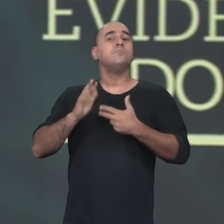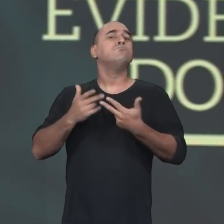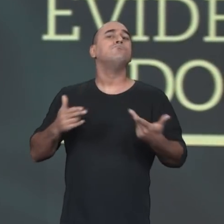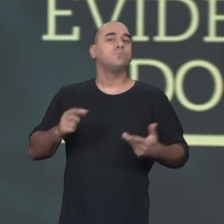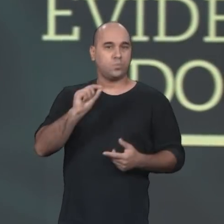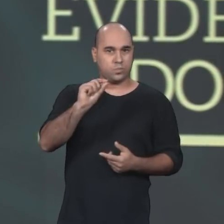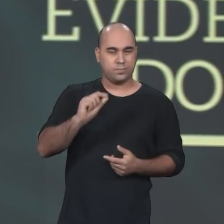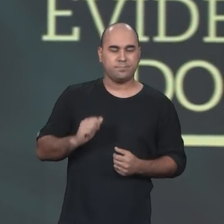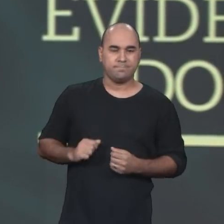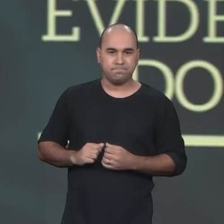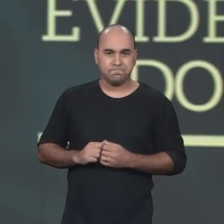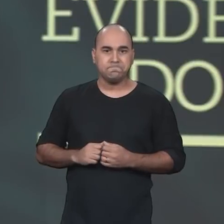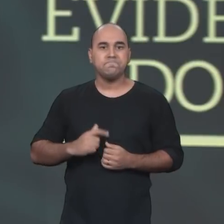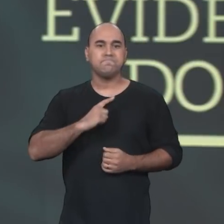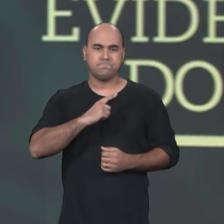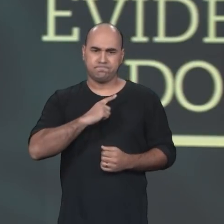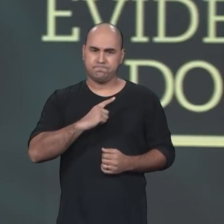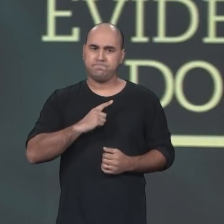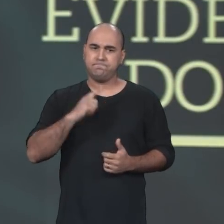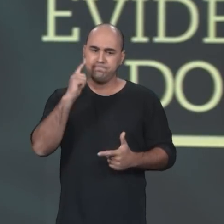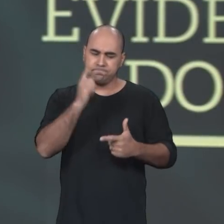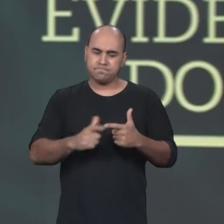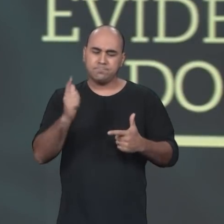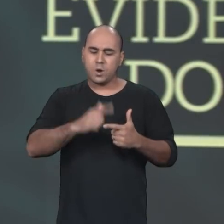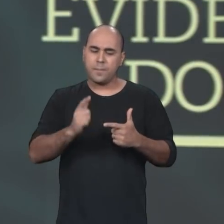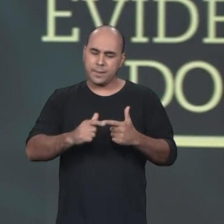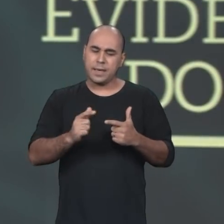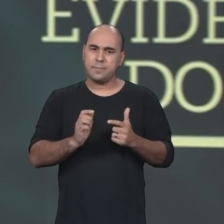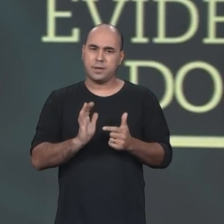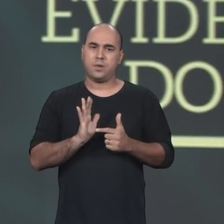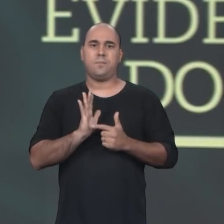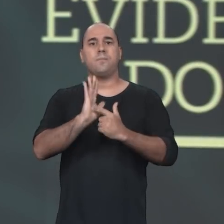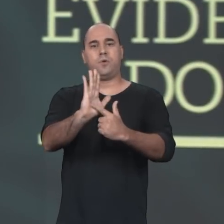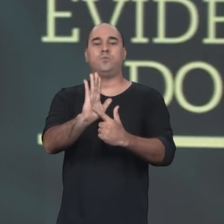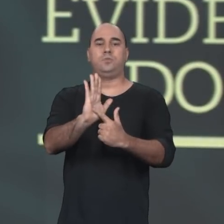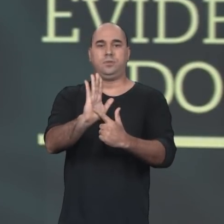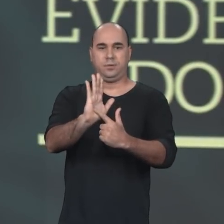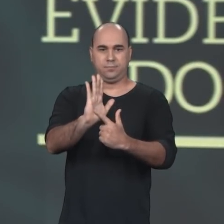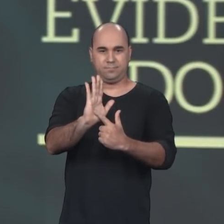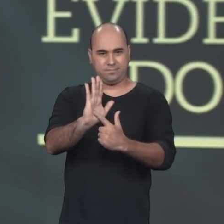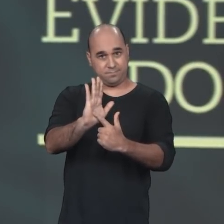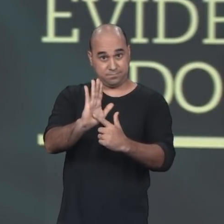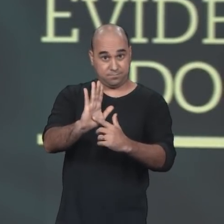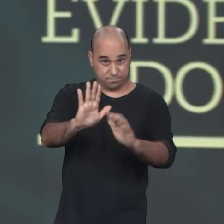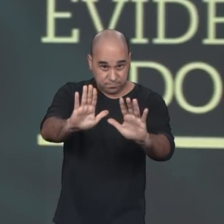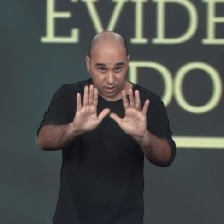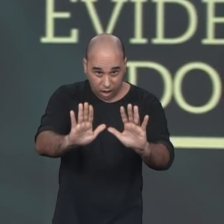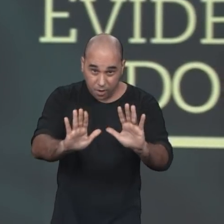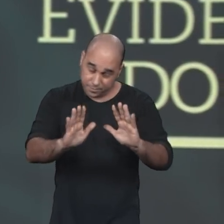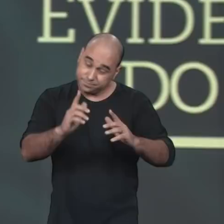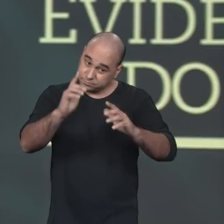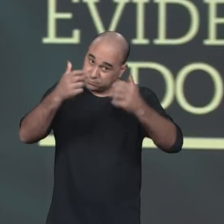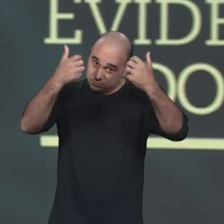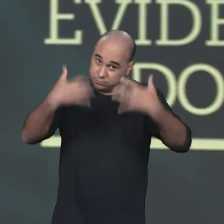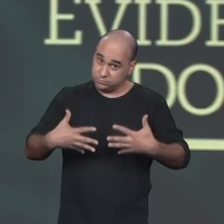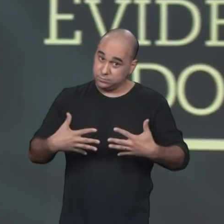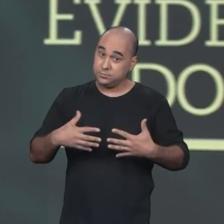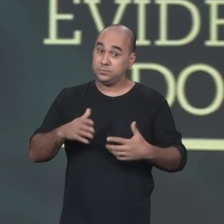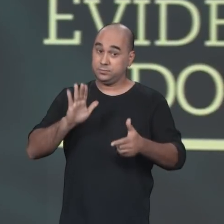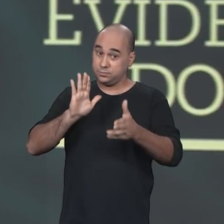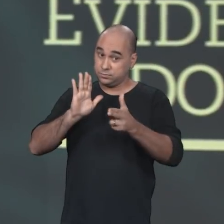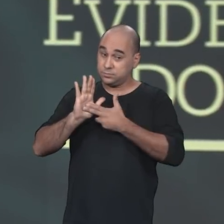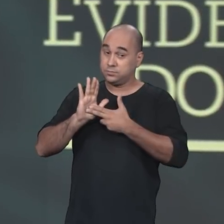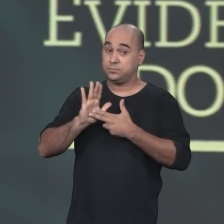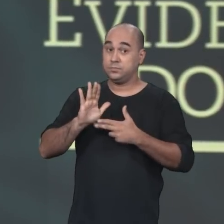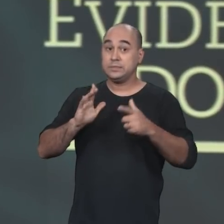coisa. Tem um problema que eu quero trazer para a TV Novo Tempo. Eu sei, eu estou falando isso e vou confessar para vocês. Há muitos